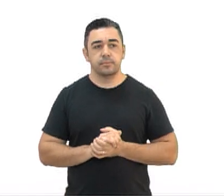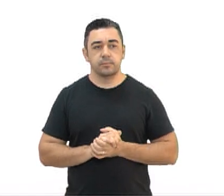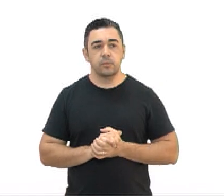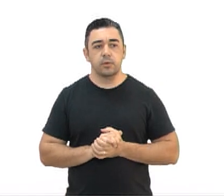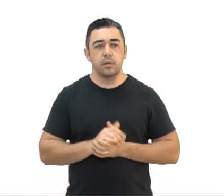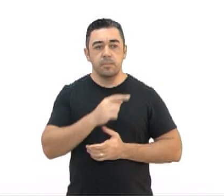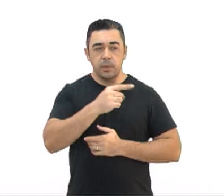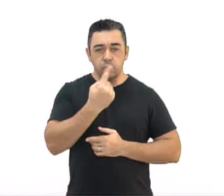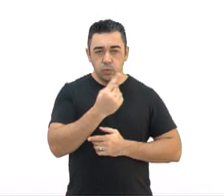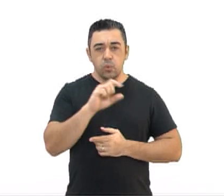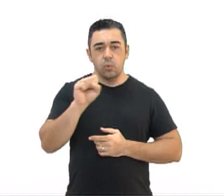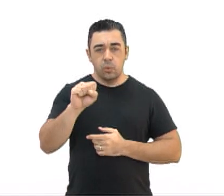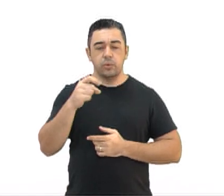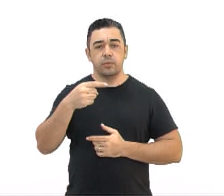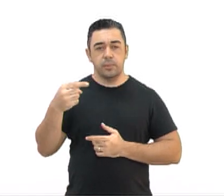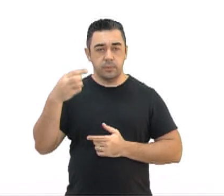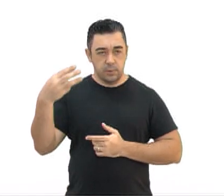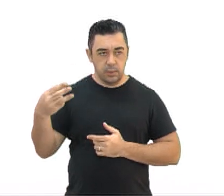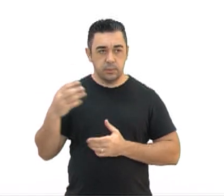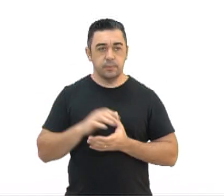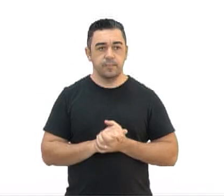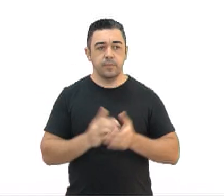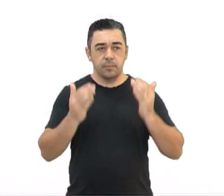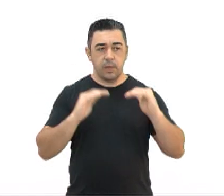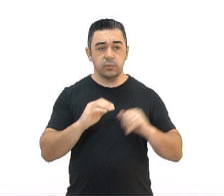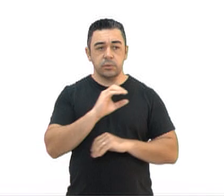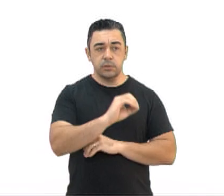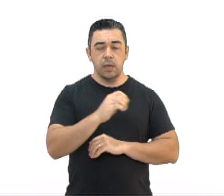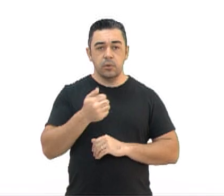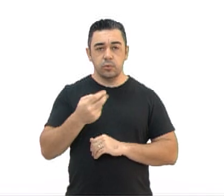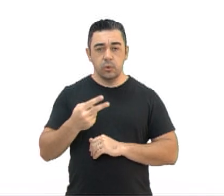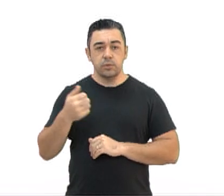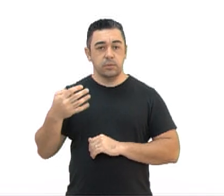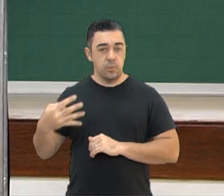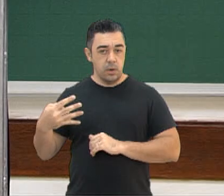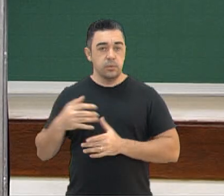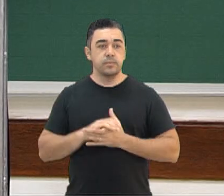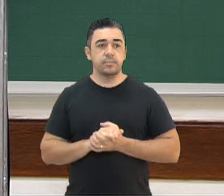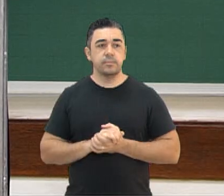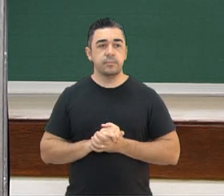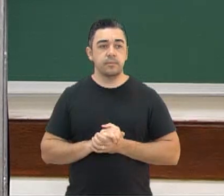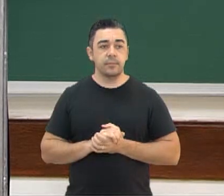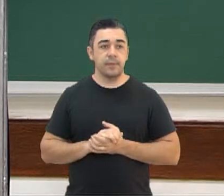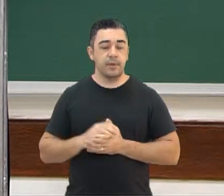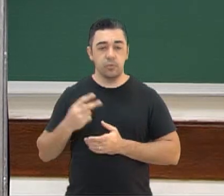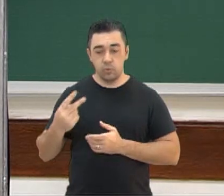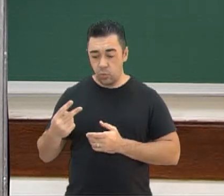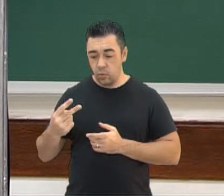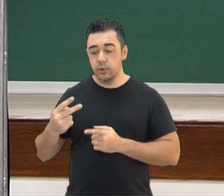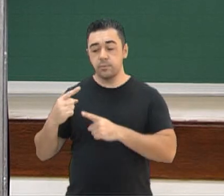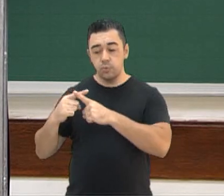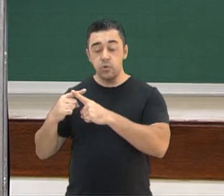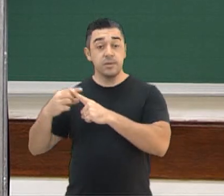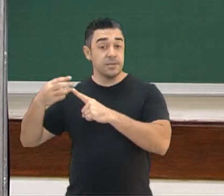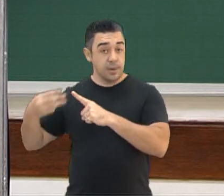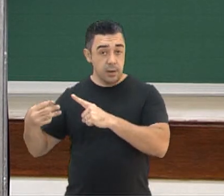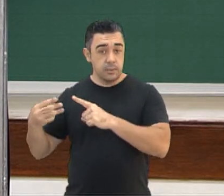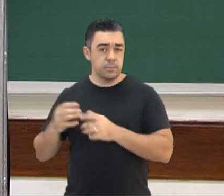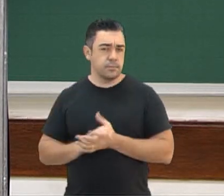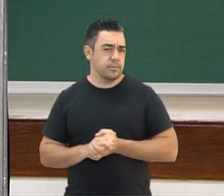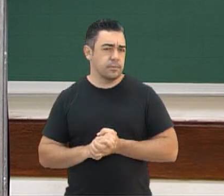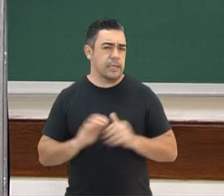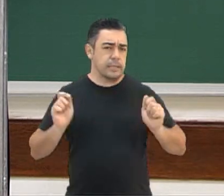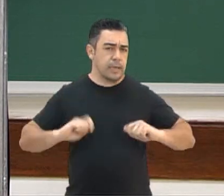os elementos menos 1, 8, menos 3, 0, 12 e 4, tá? Então, percebam, eu podia